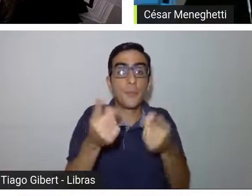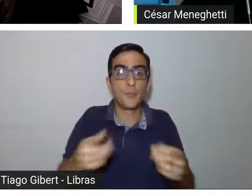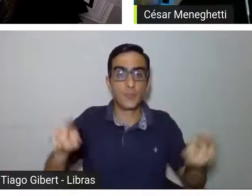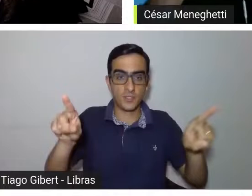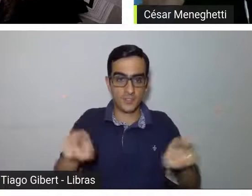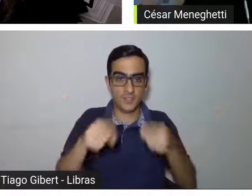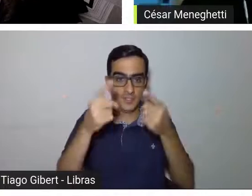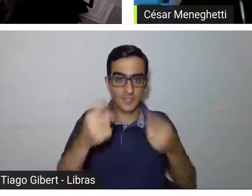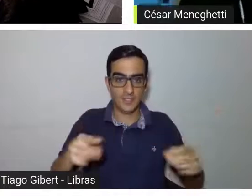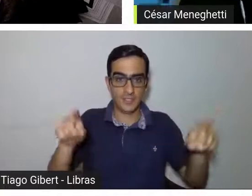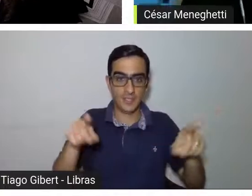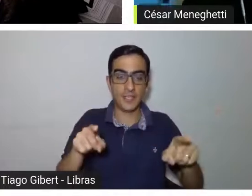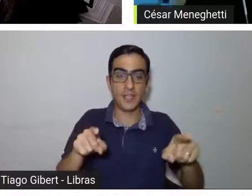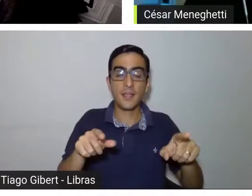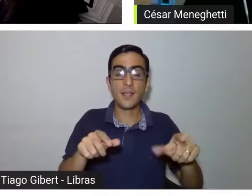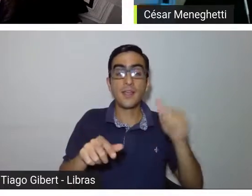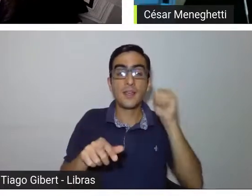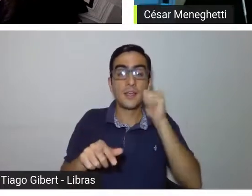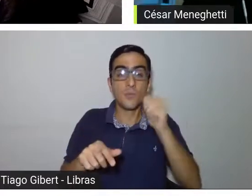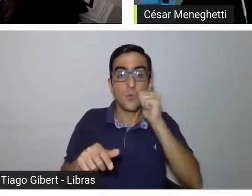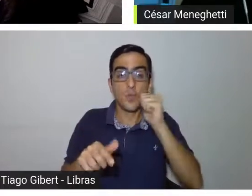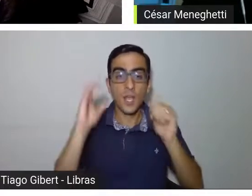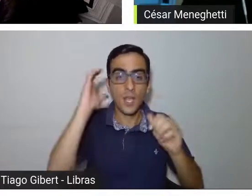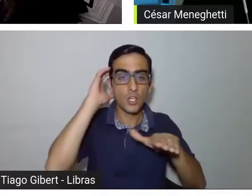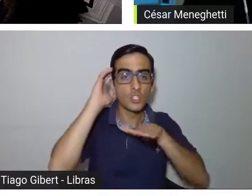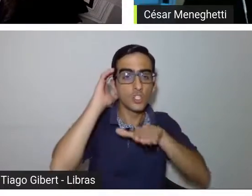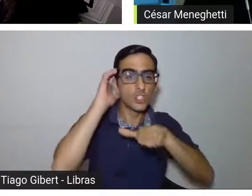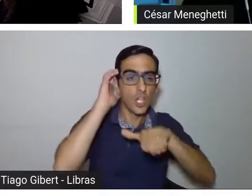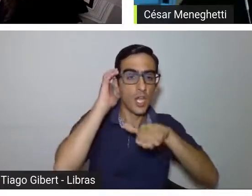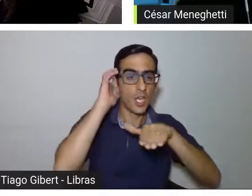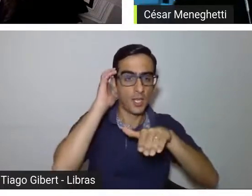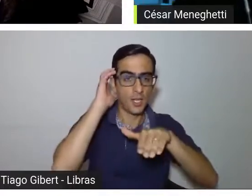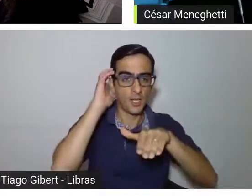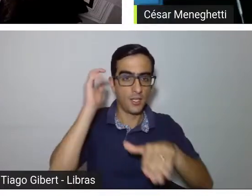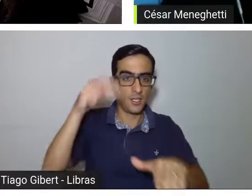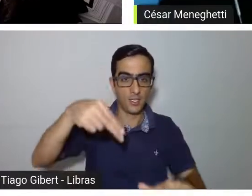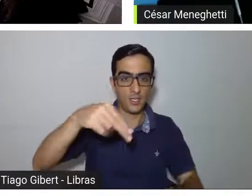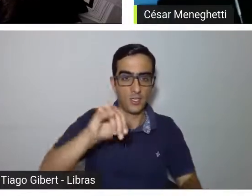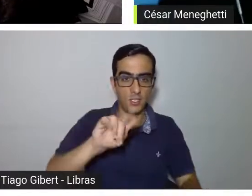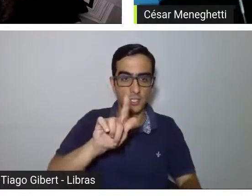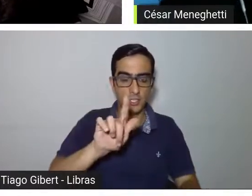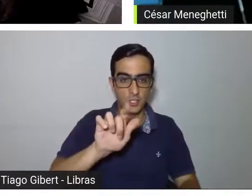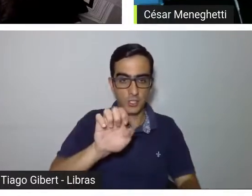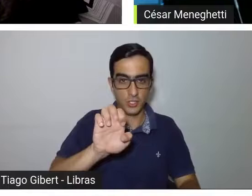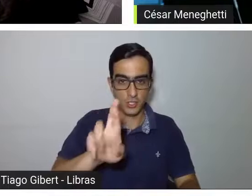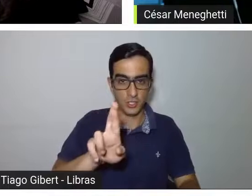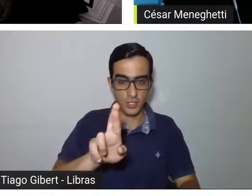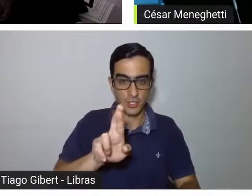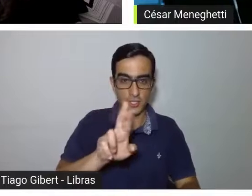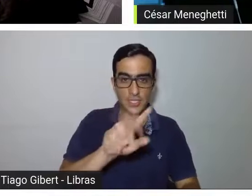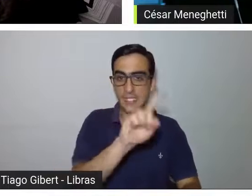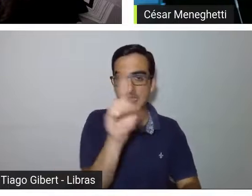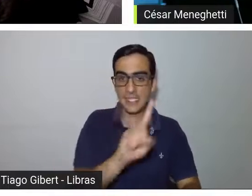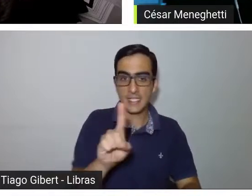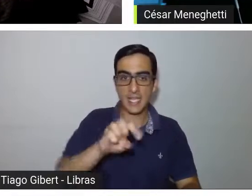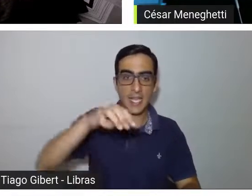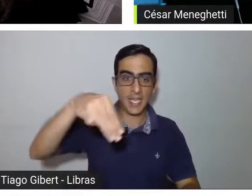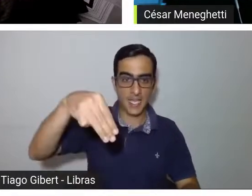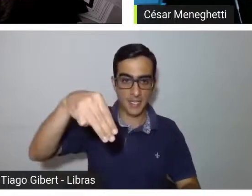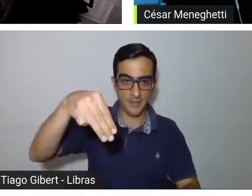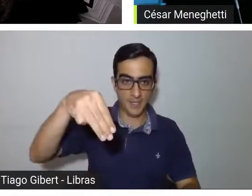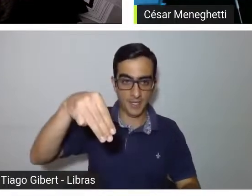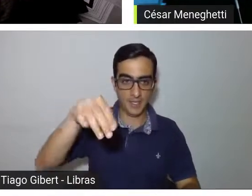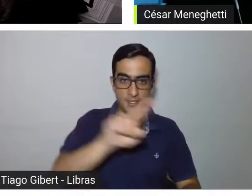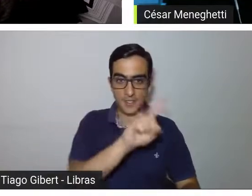A única DJ mulher do Níger era Zara Moussa, ZM, ela assina.